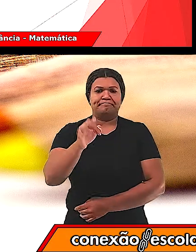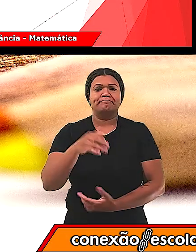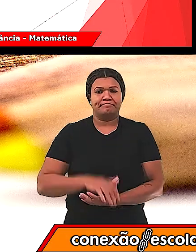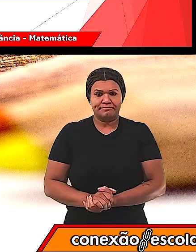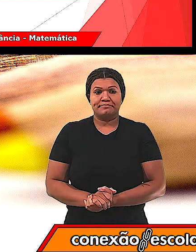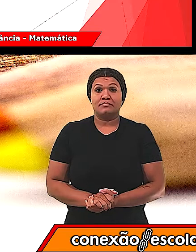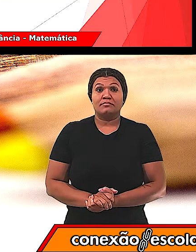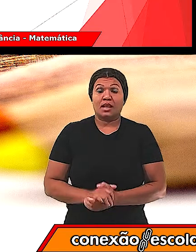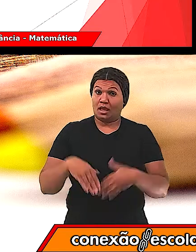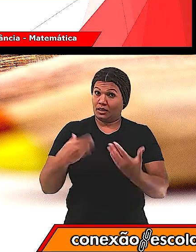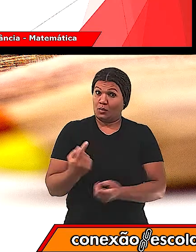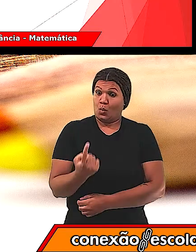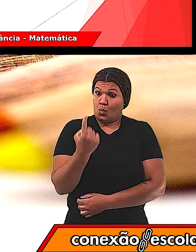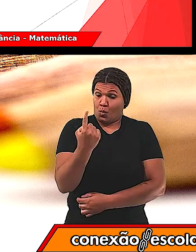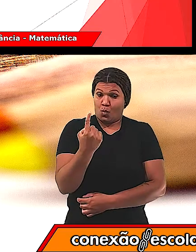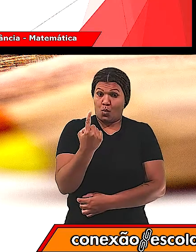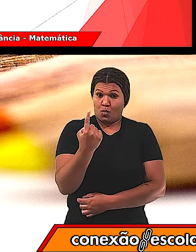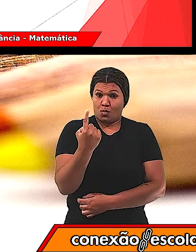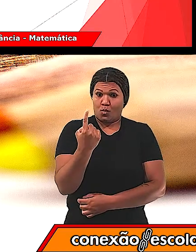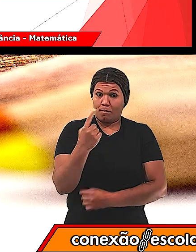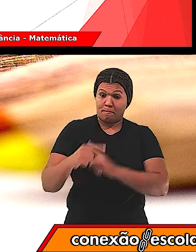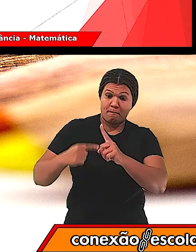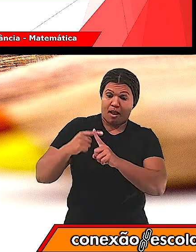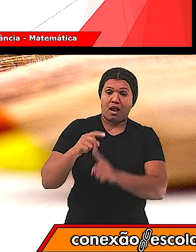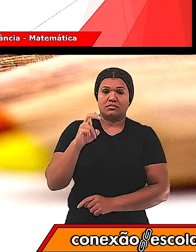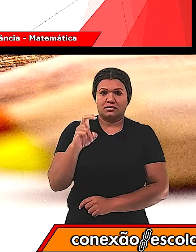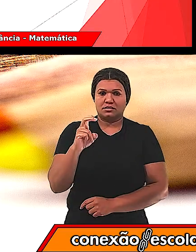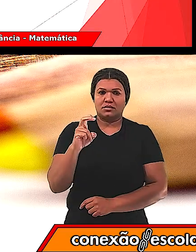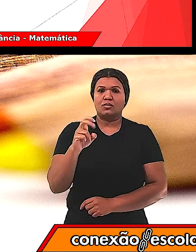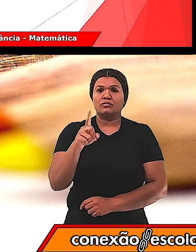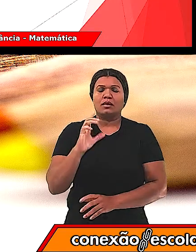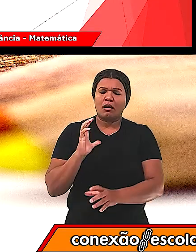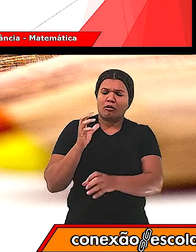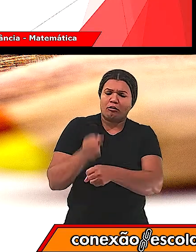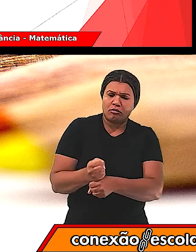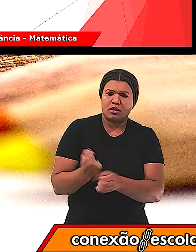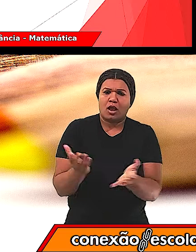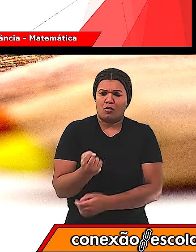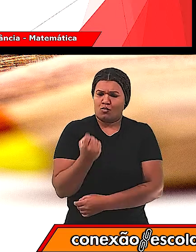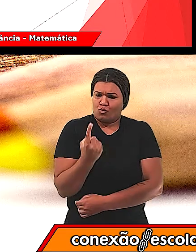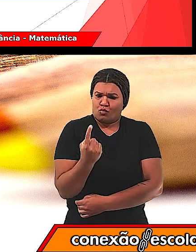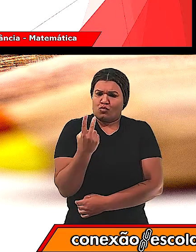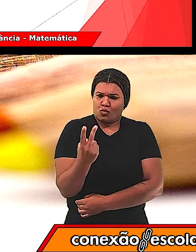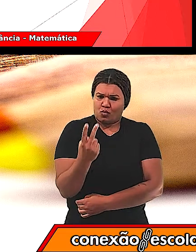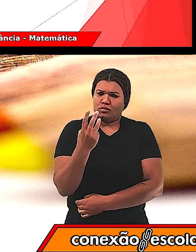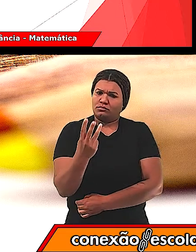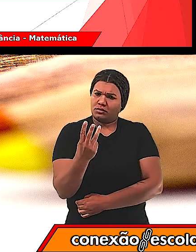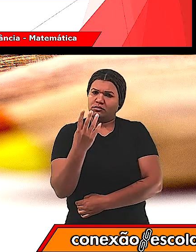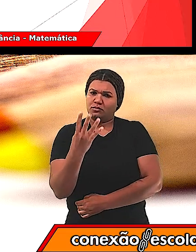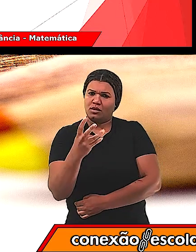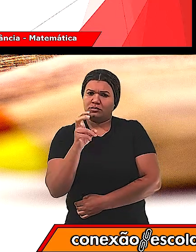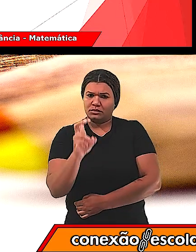Então, 1 mais 5, então vamos lá. 1 mais 5, contam comigo. 1, 2, 3,